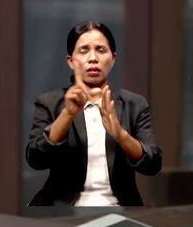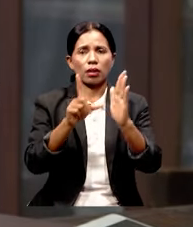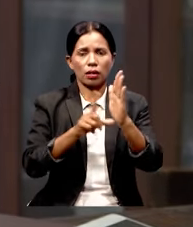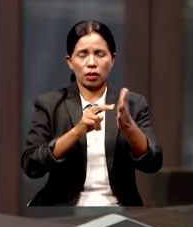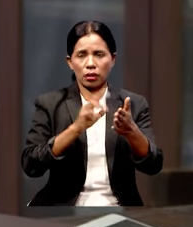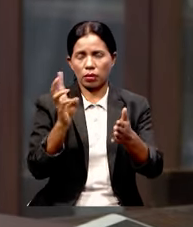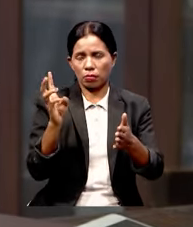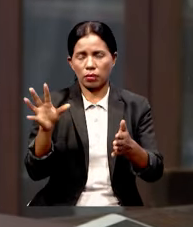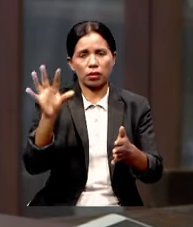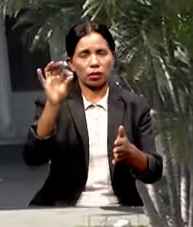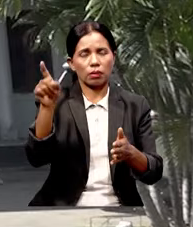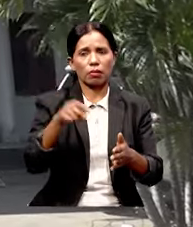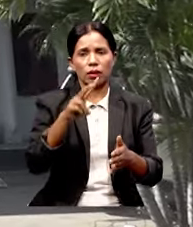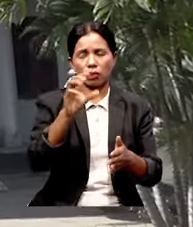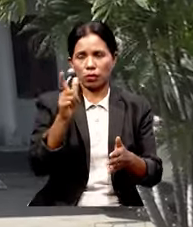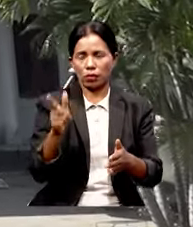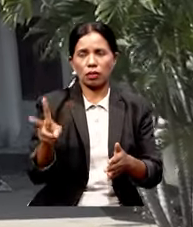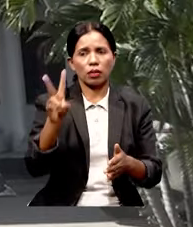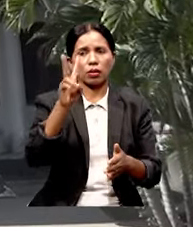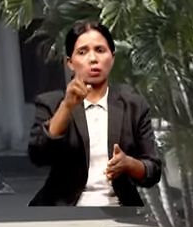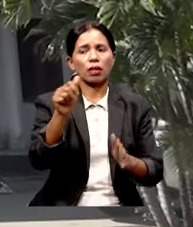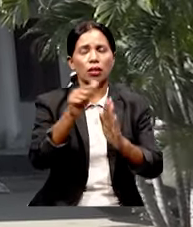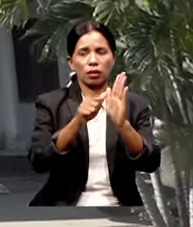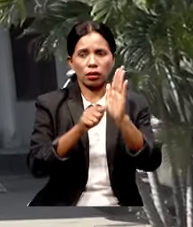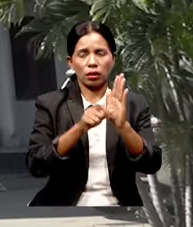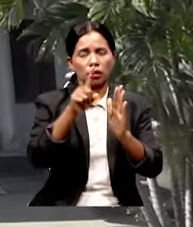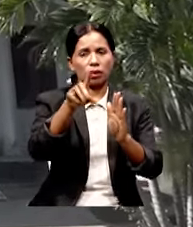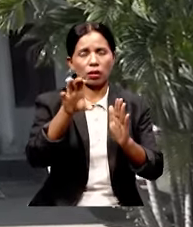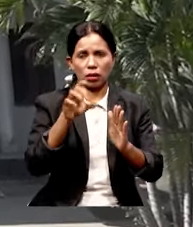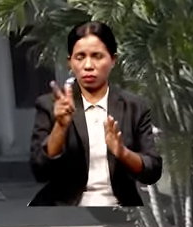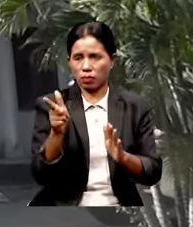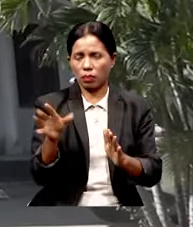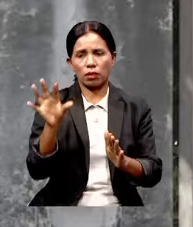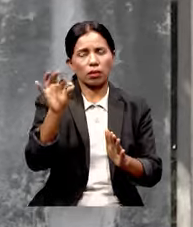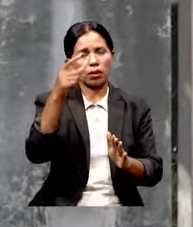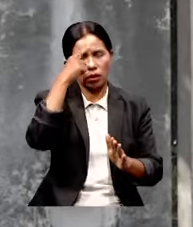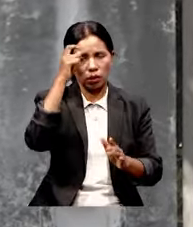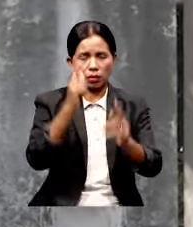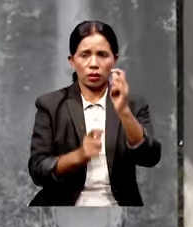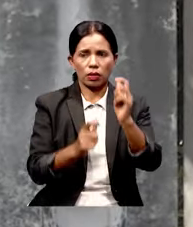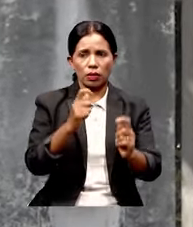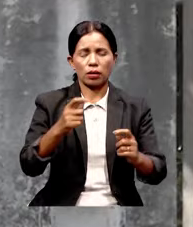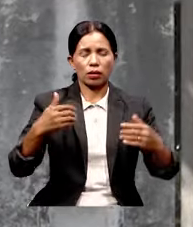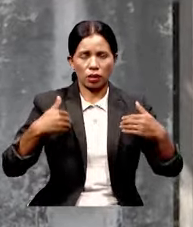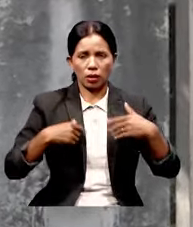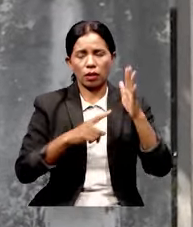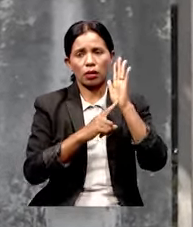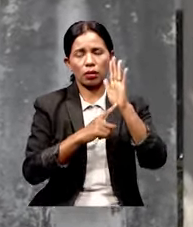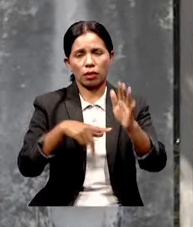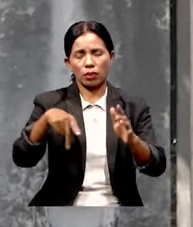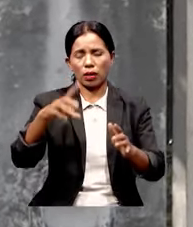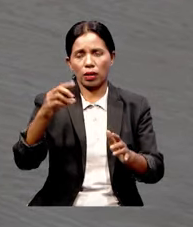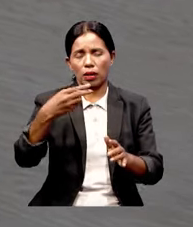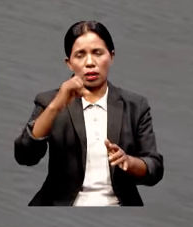para rihun rua, ronuresin rua artigo atos ida ronuresinual. Tamba tribunal recurso mos indefere ona PDHZ